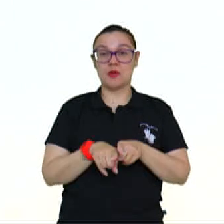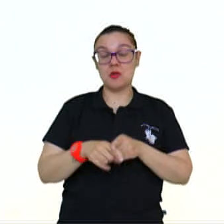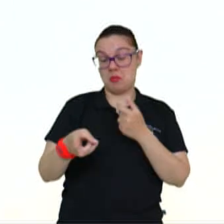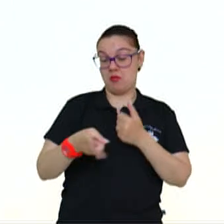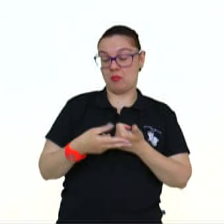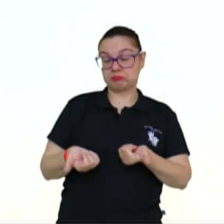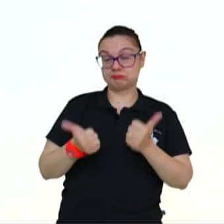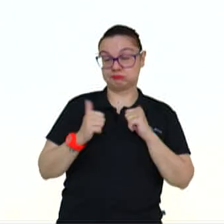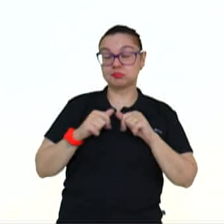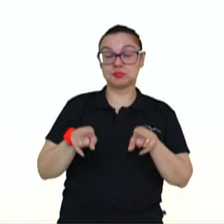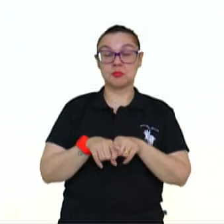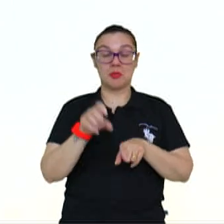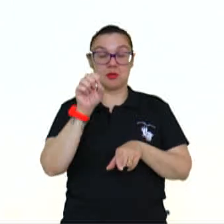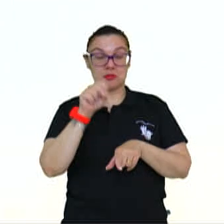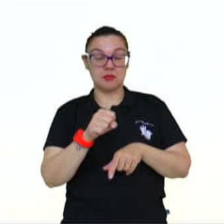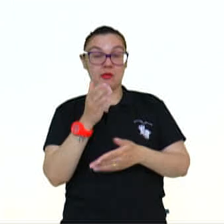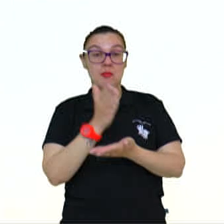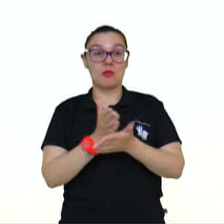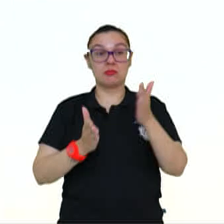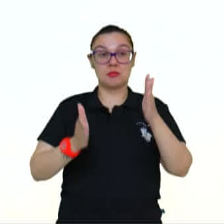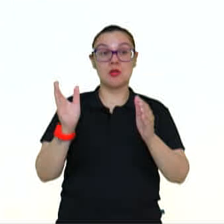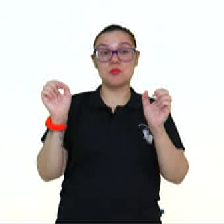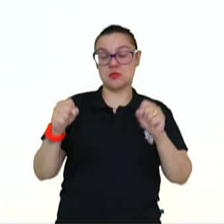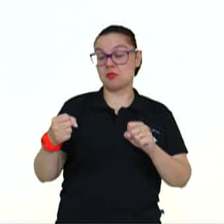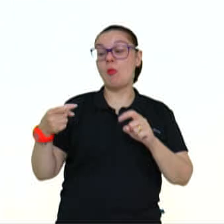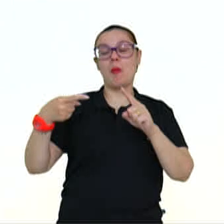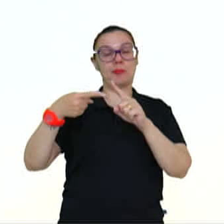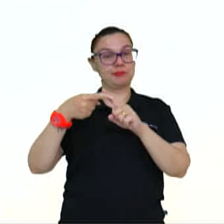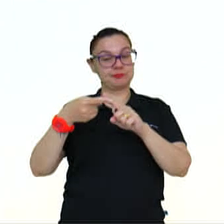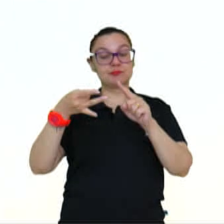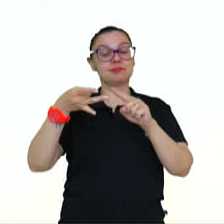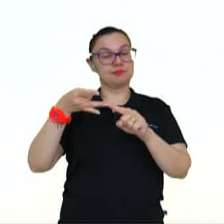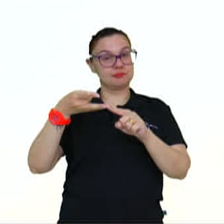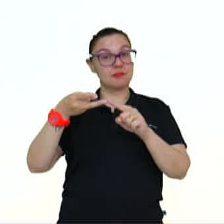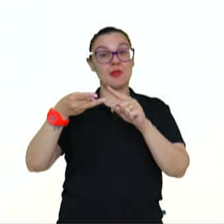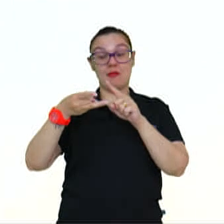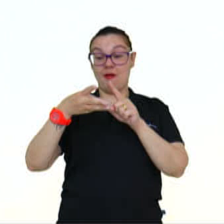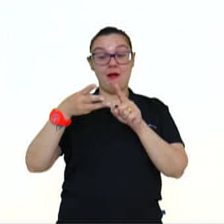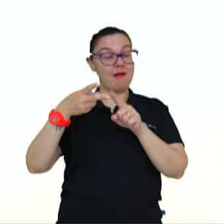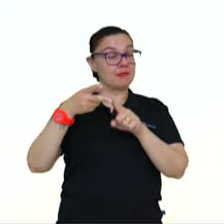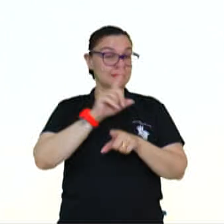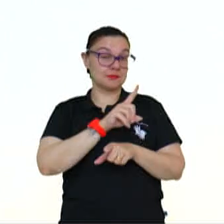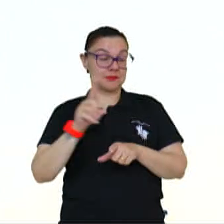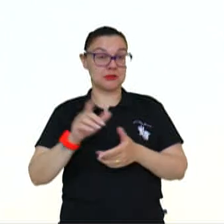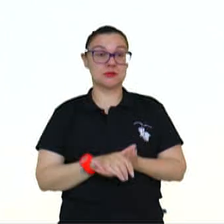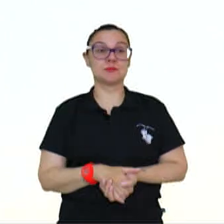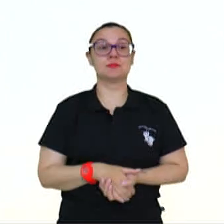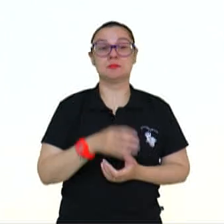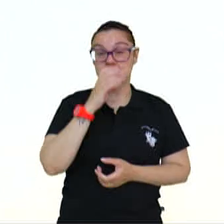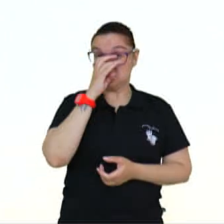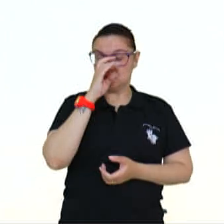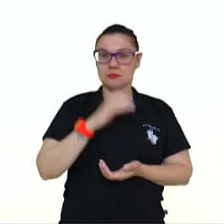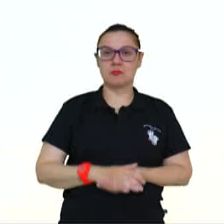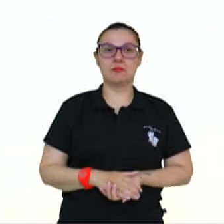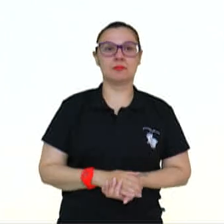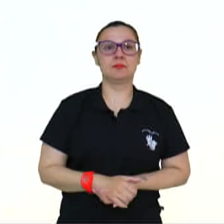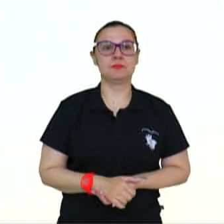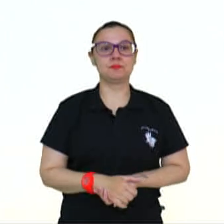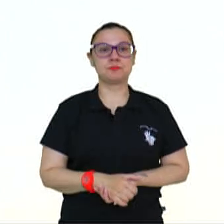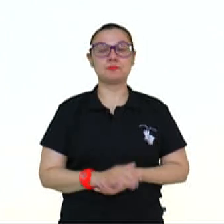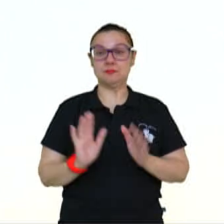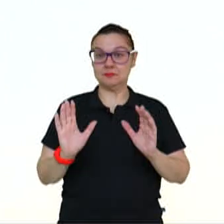impessoais? Sim. E modo e tempo variados. Então, essas respostas. Não se trata de personagens envolvidos em situações